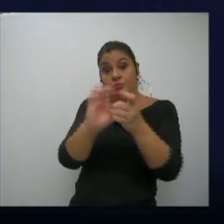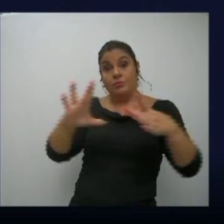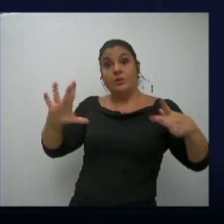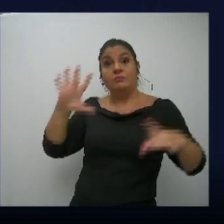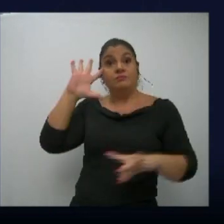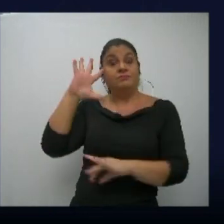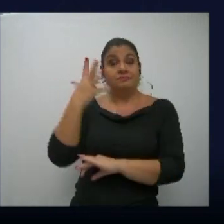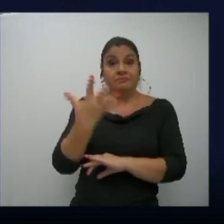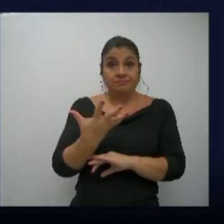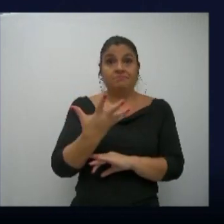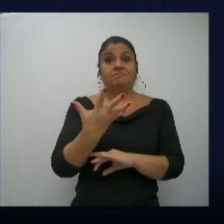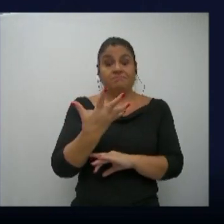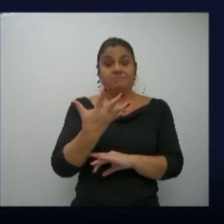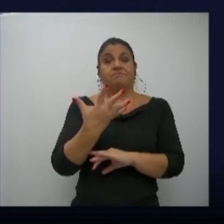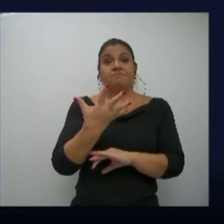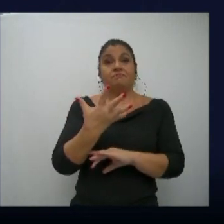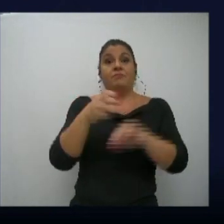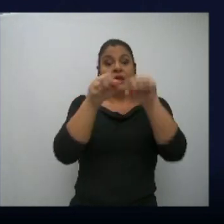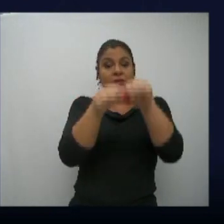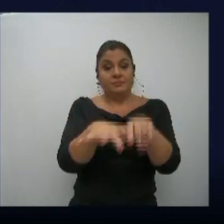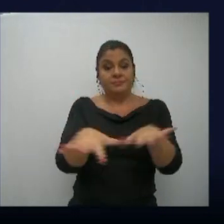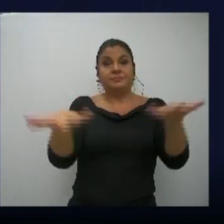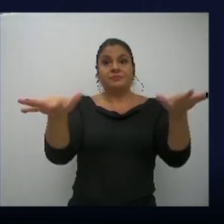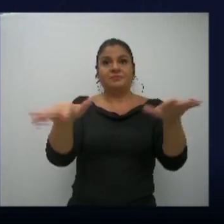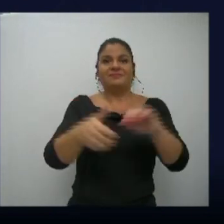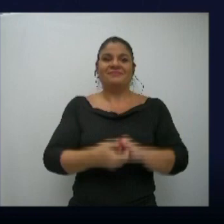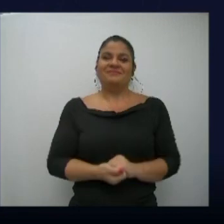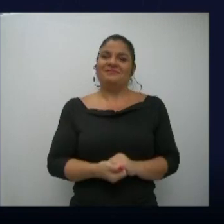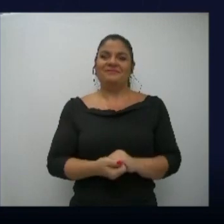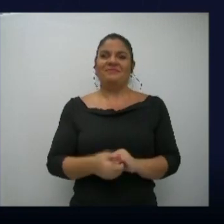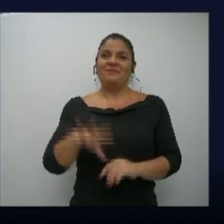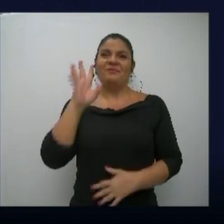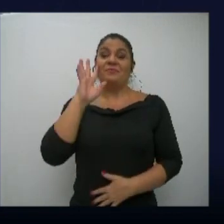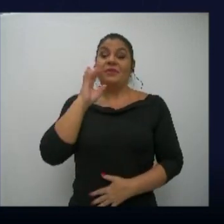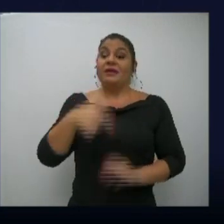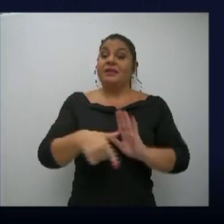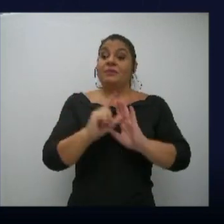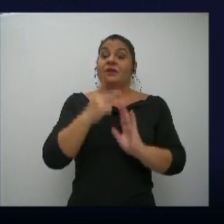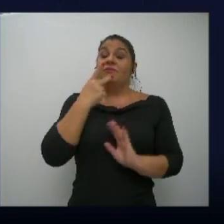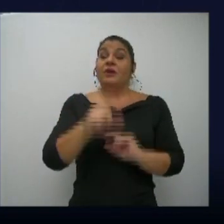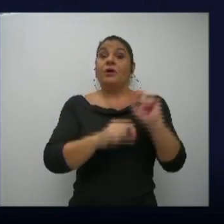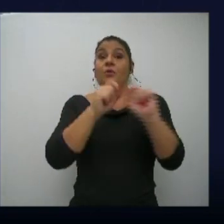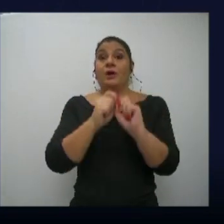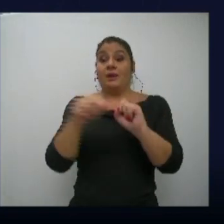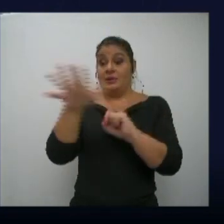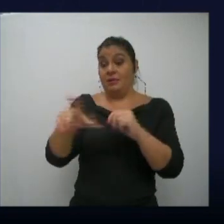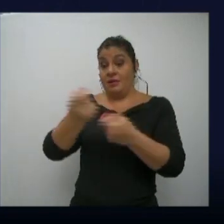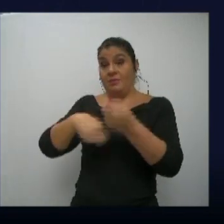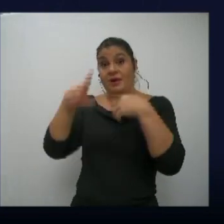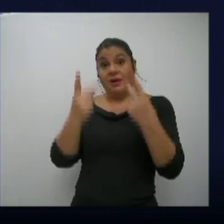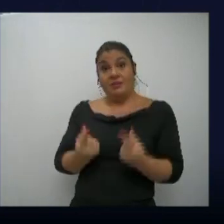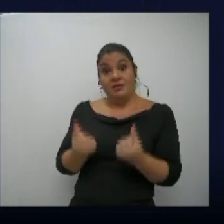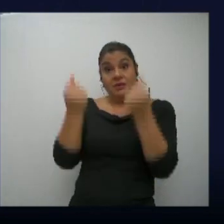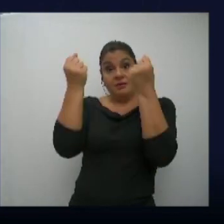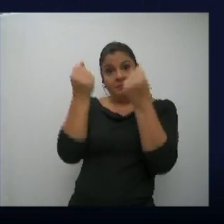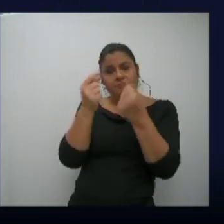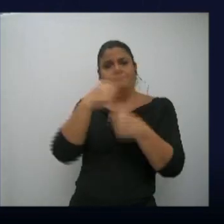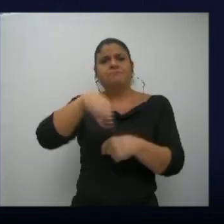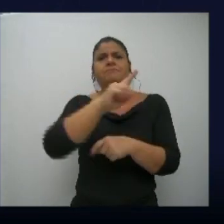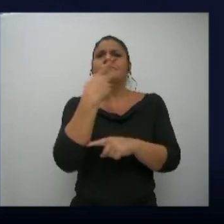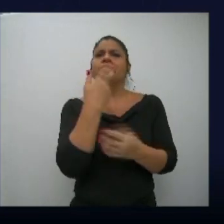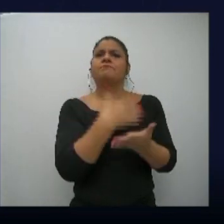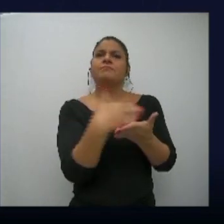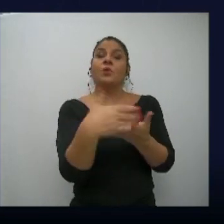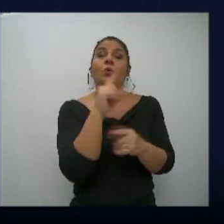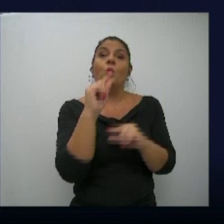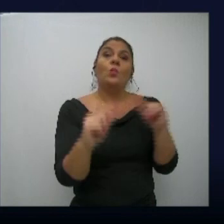permite que isso aconteça de forma descentralizada legal antes a gente pular para o mercado ficava atrás fazer uma ponte aqui vocês